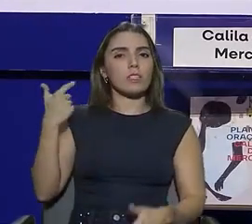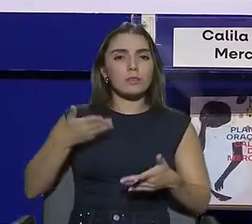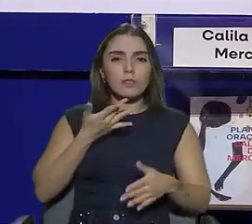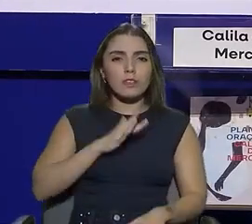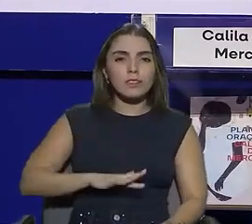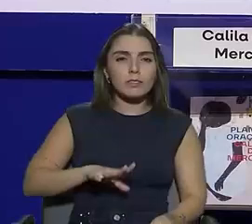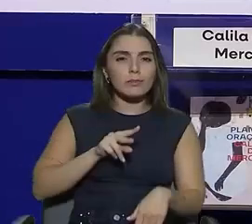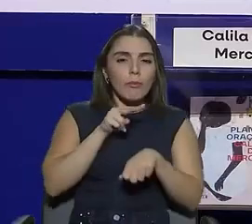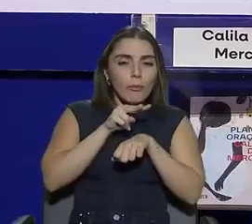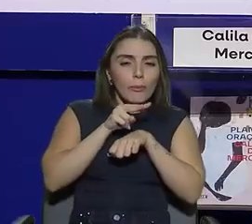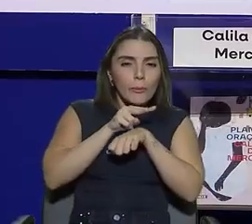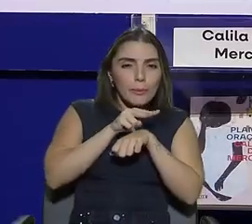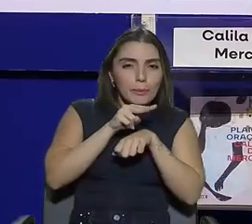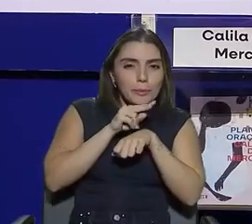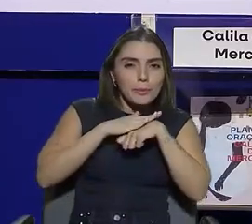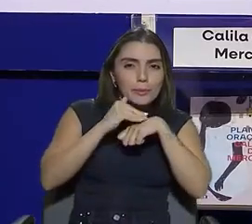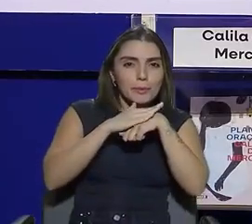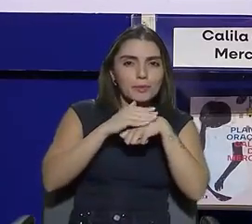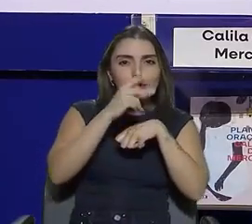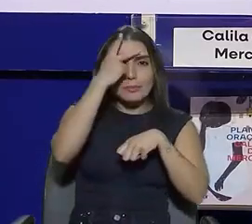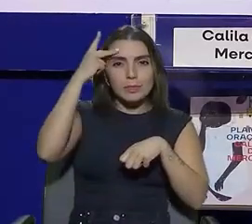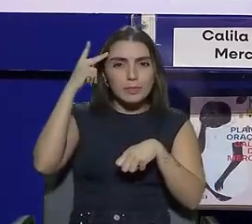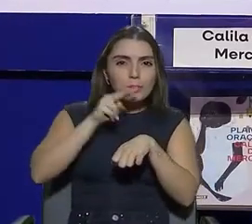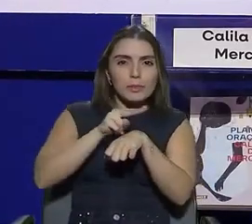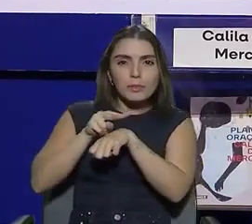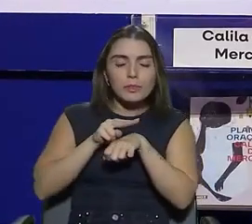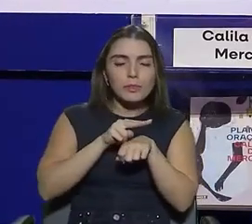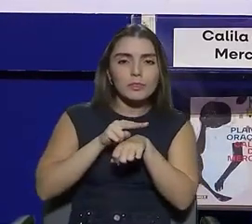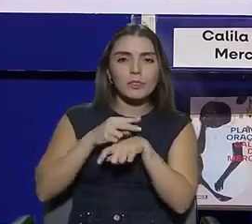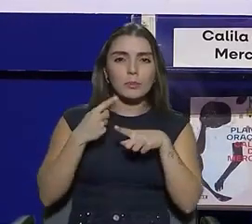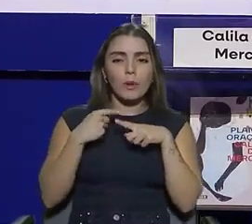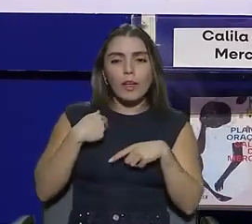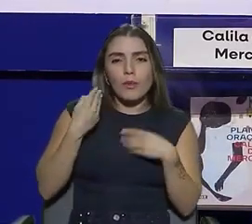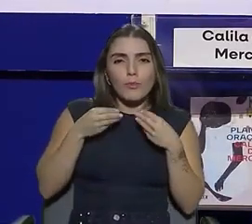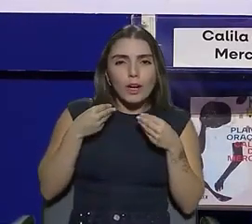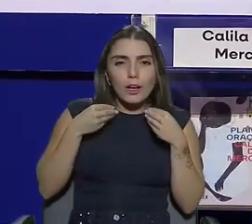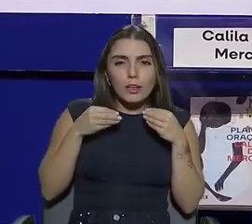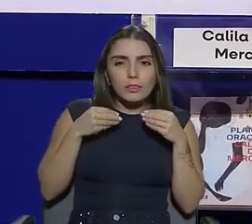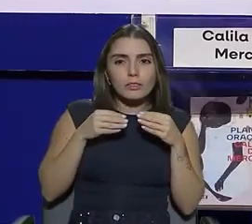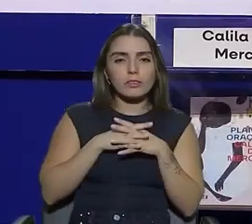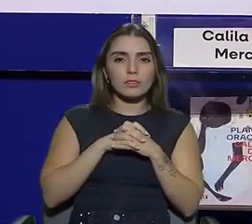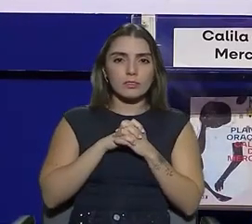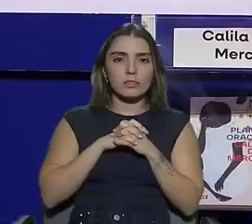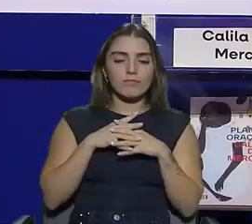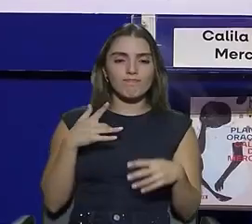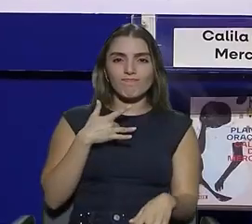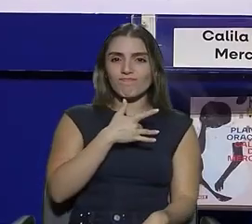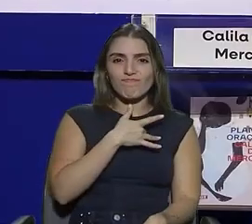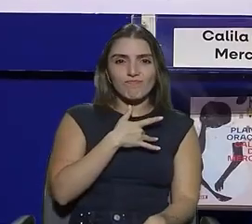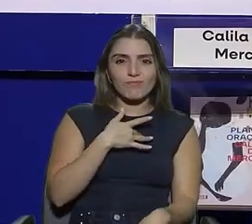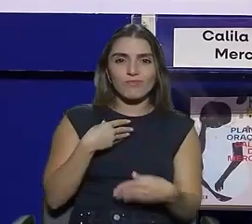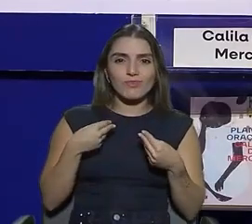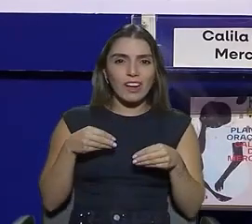saúde frágil desse menino. Eu acho que a saúde frágil do Bandeira e a minha saúde se juntaram em algum momento. Em algum momento eu